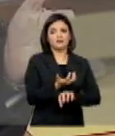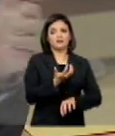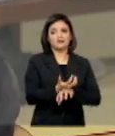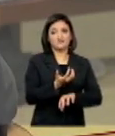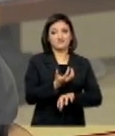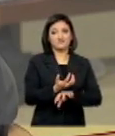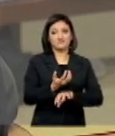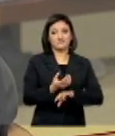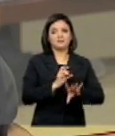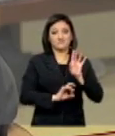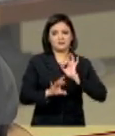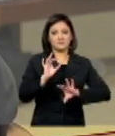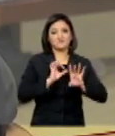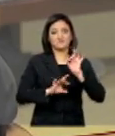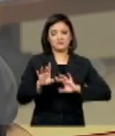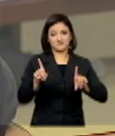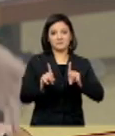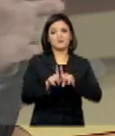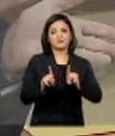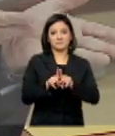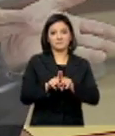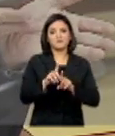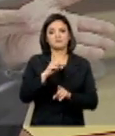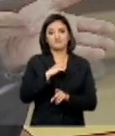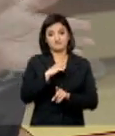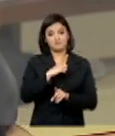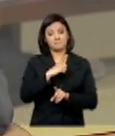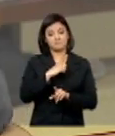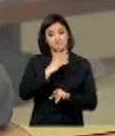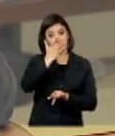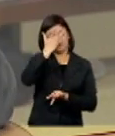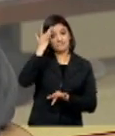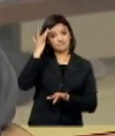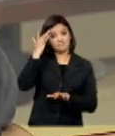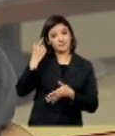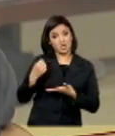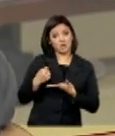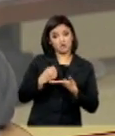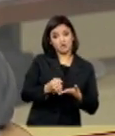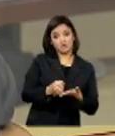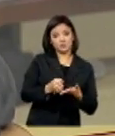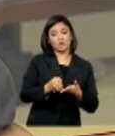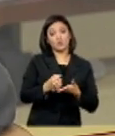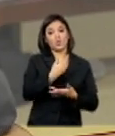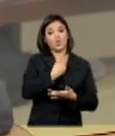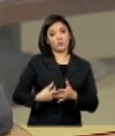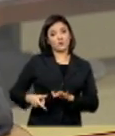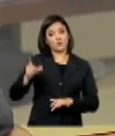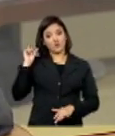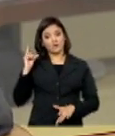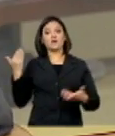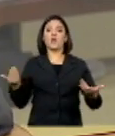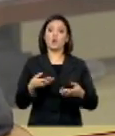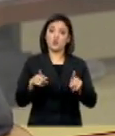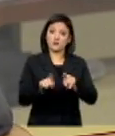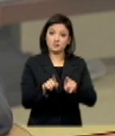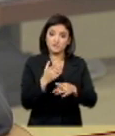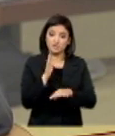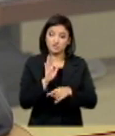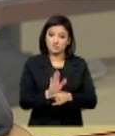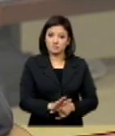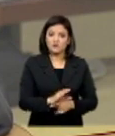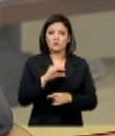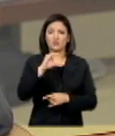vista que hoje tem colaborado em colaborar com o governo anterior e tem colaborado com o preso carlos neri seus feld